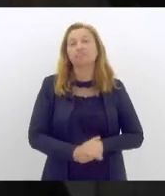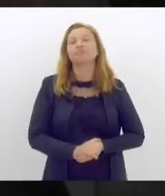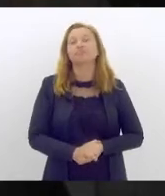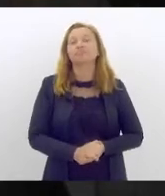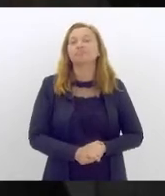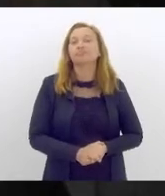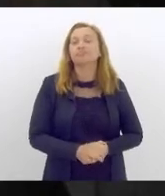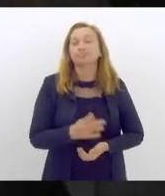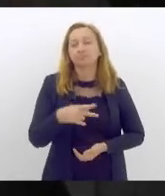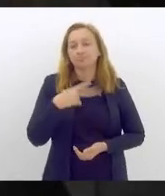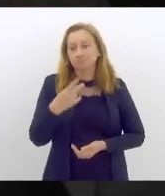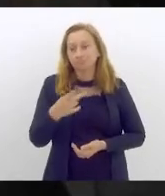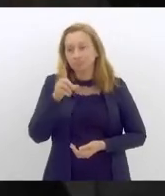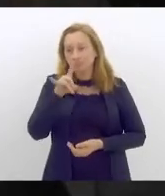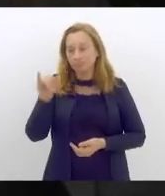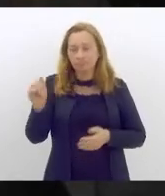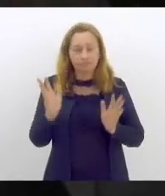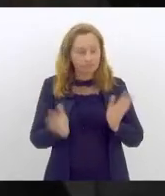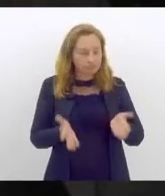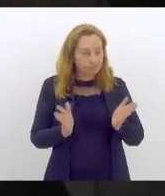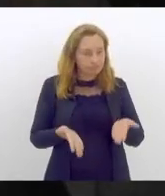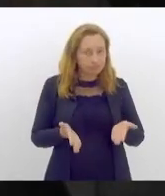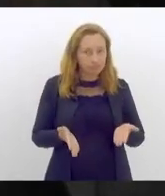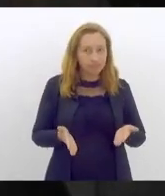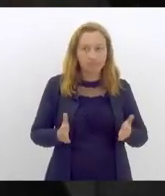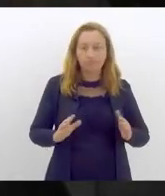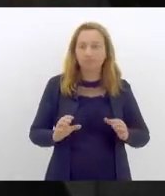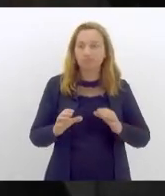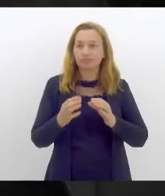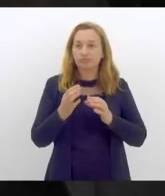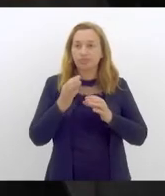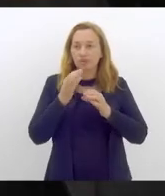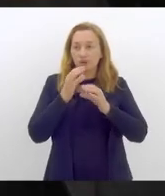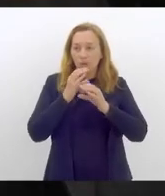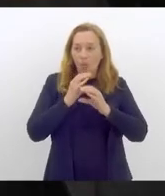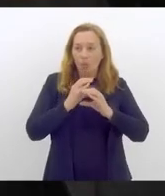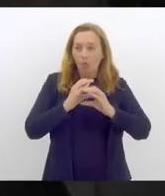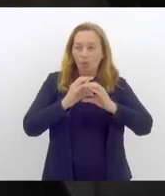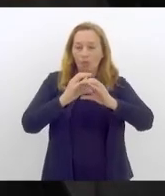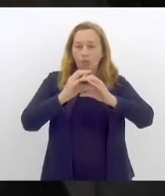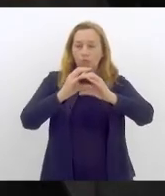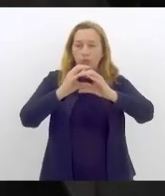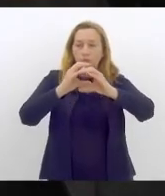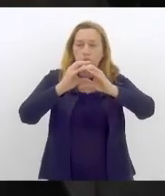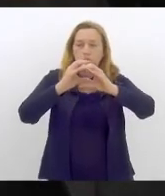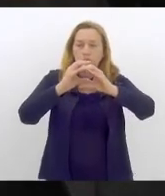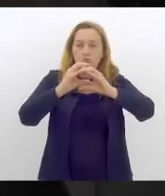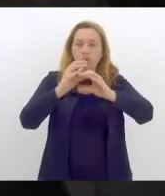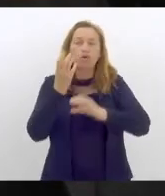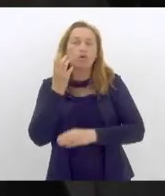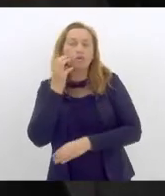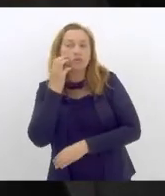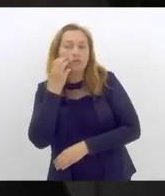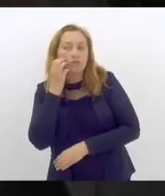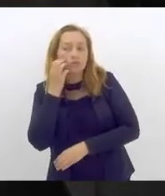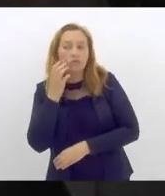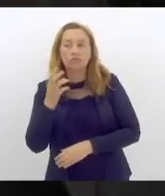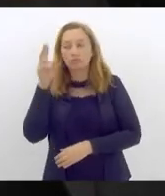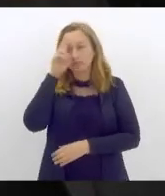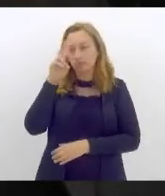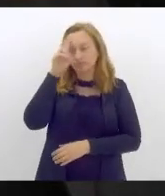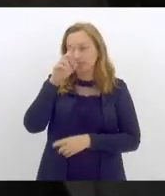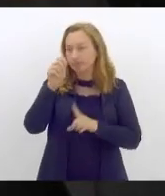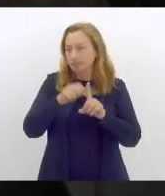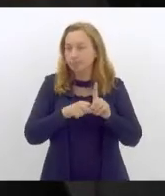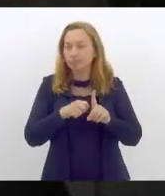trazendo num dia como hoje de muitas bolas rosas para lembrar o mês de outubro né